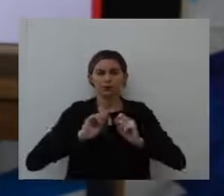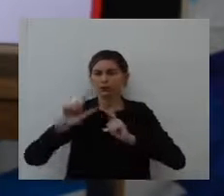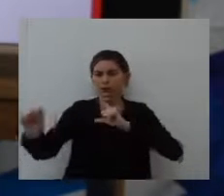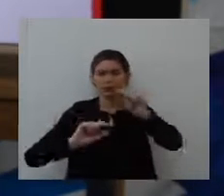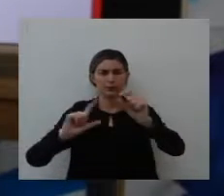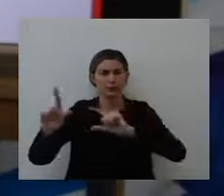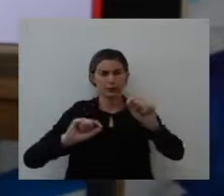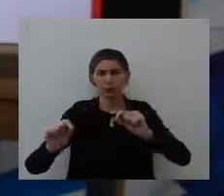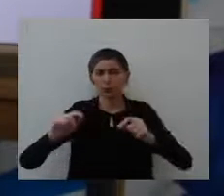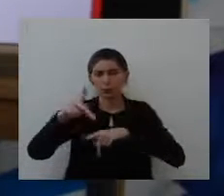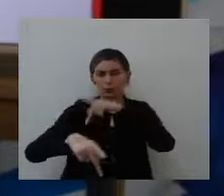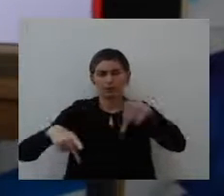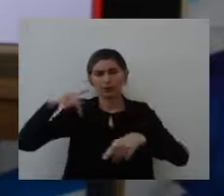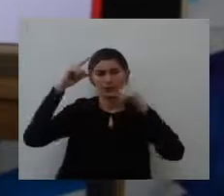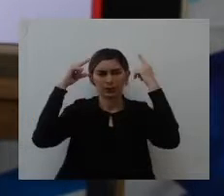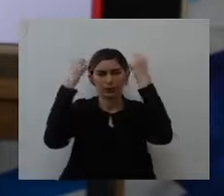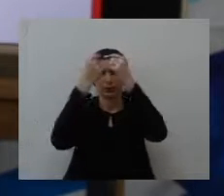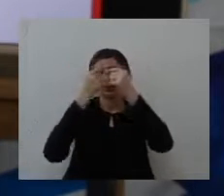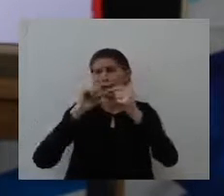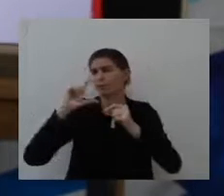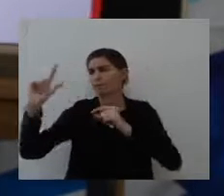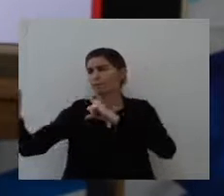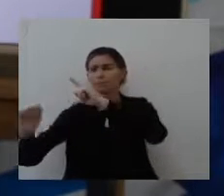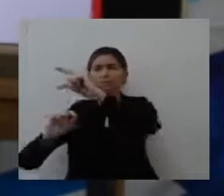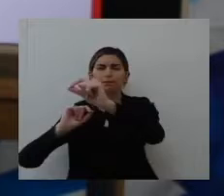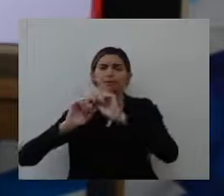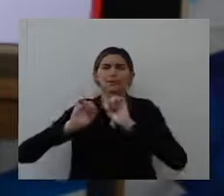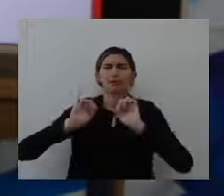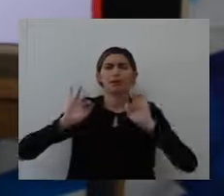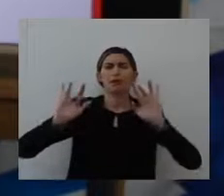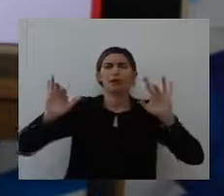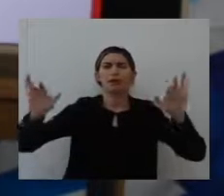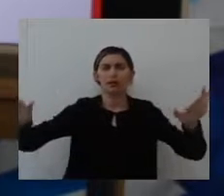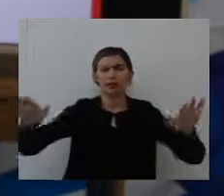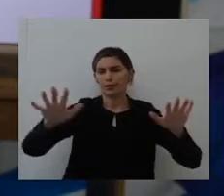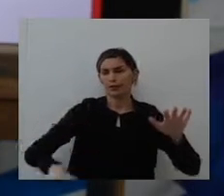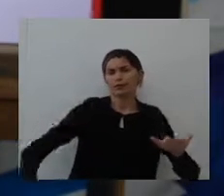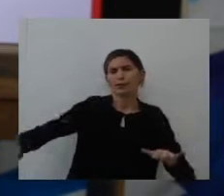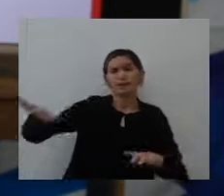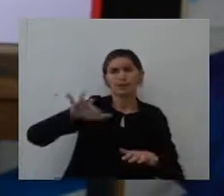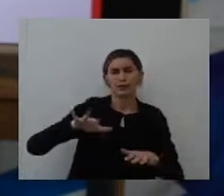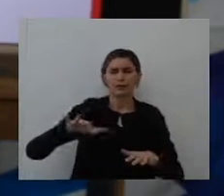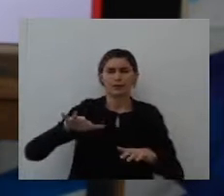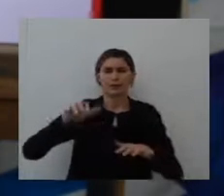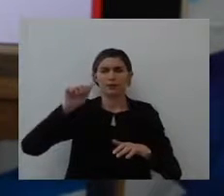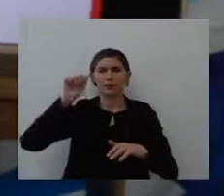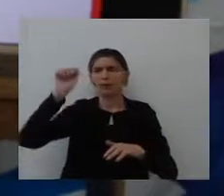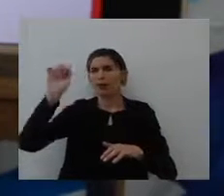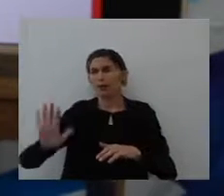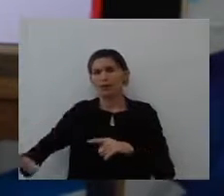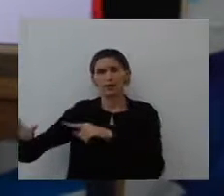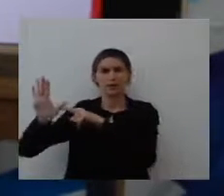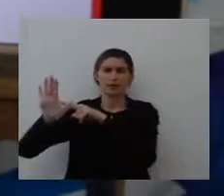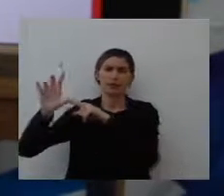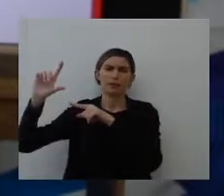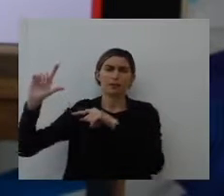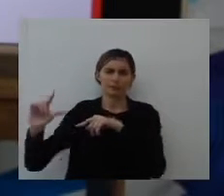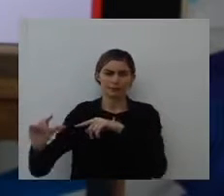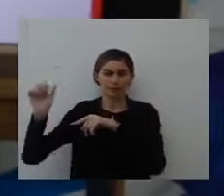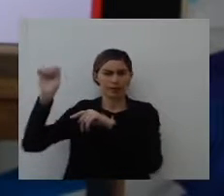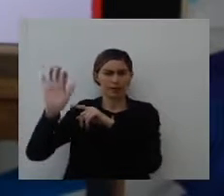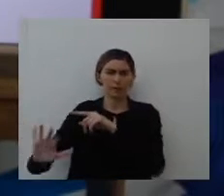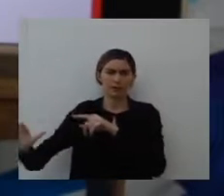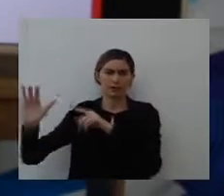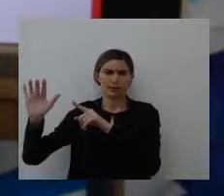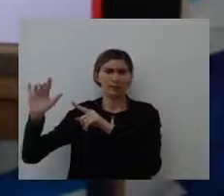da população grega, principalmente em direção à região conhecida como Ásia Menor.